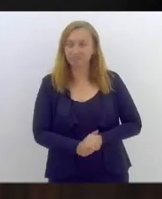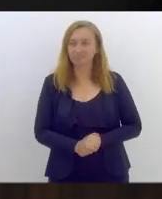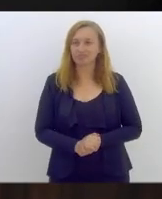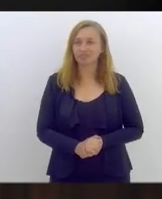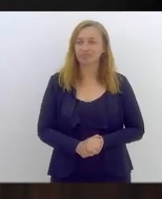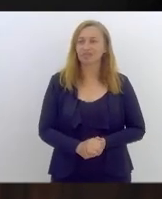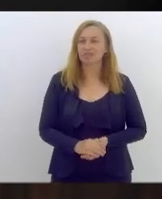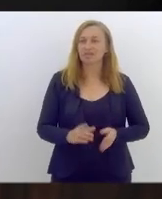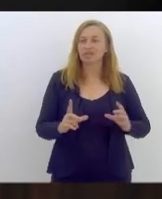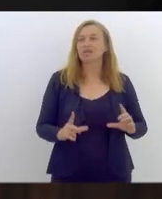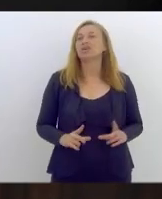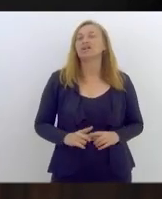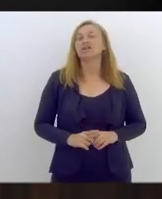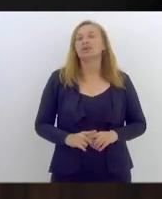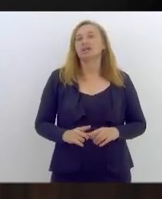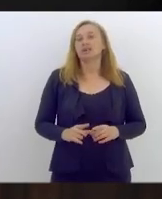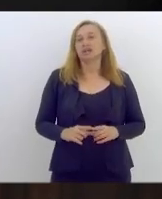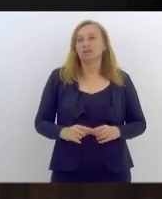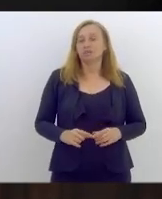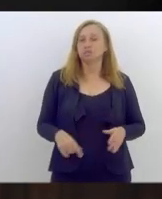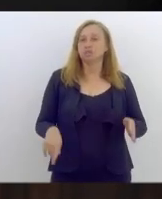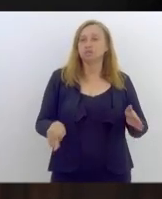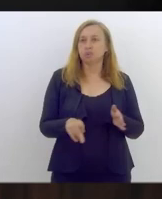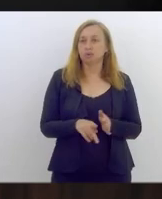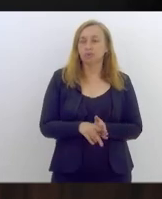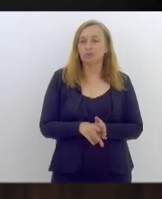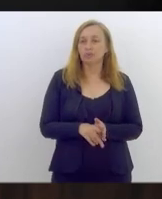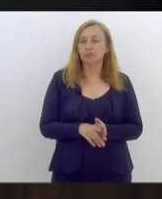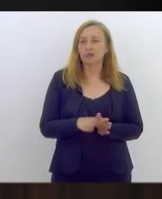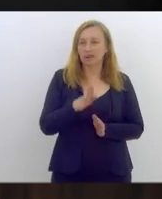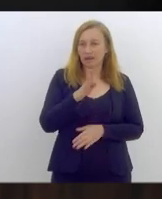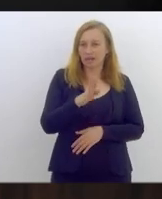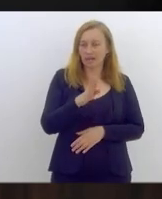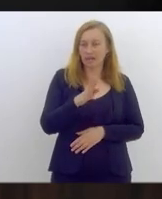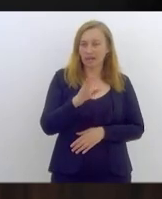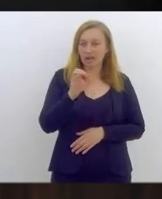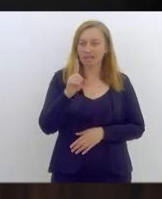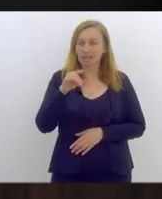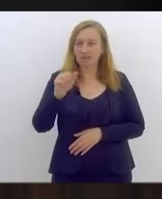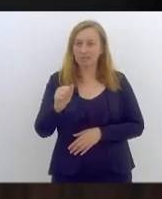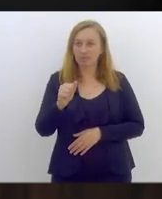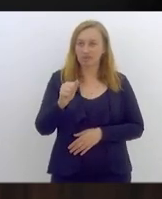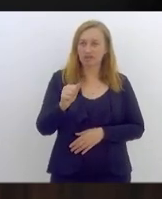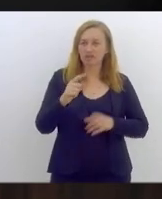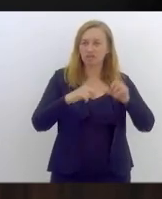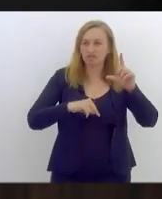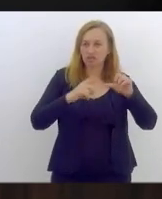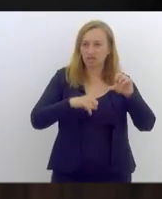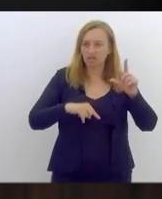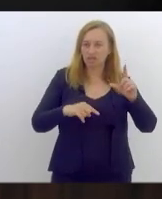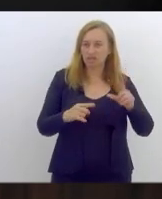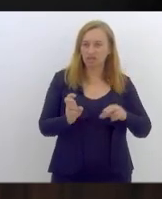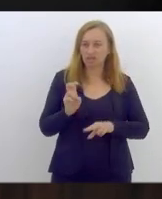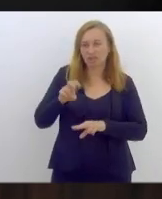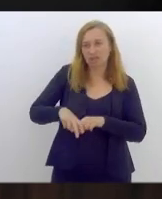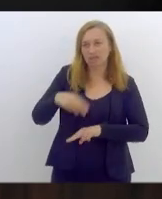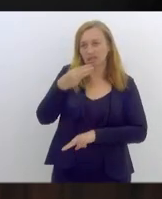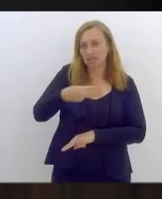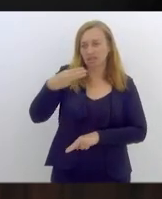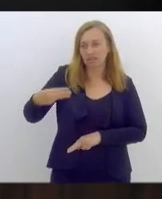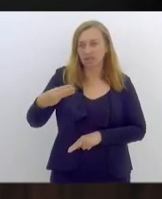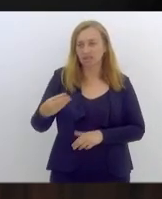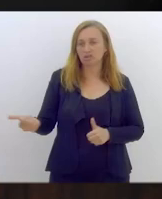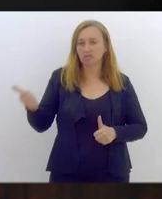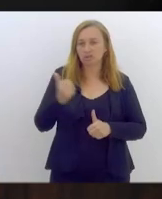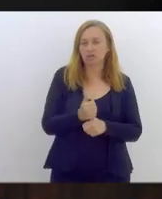da Academia de Letras da Bahia, ocupa a cadeira 33, que foi de Castro Alves. Sua antecessora